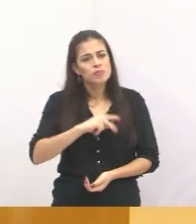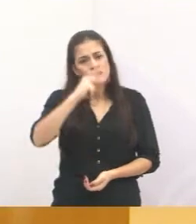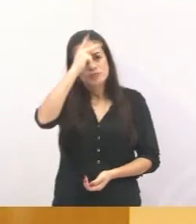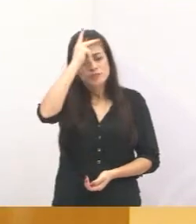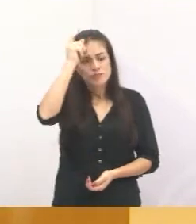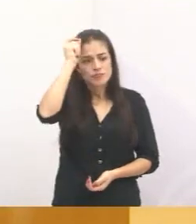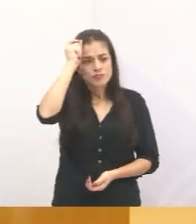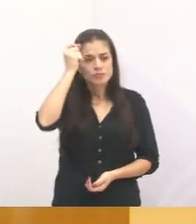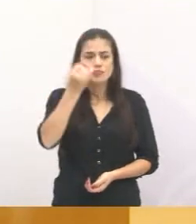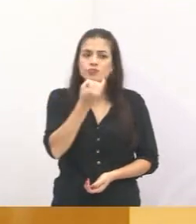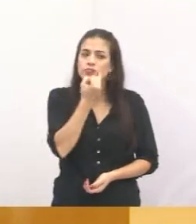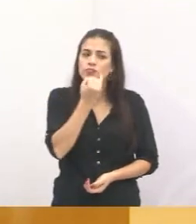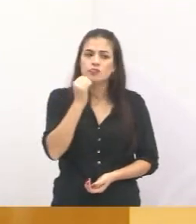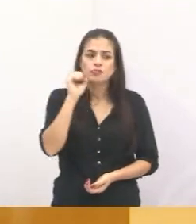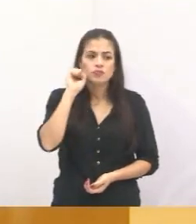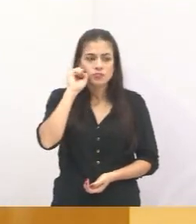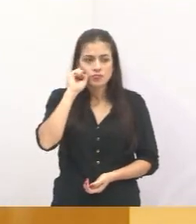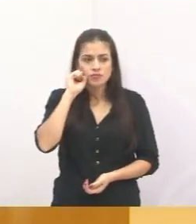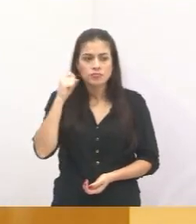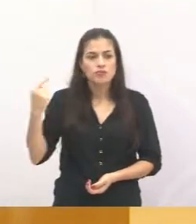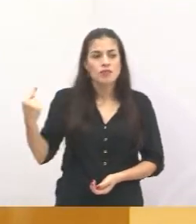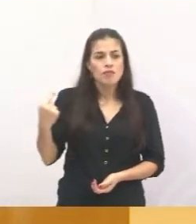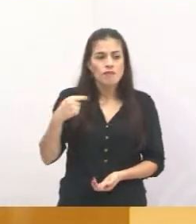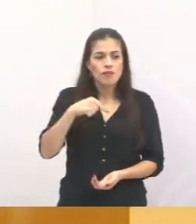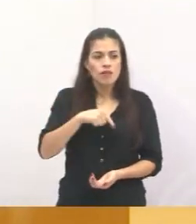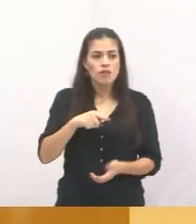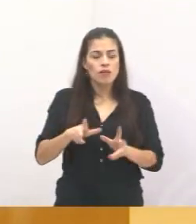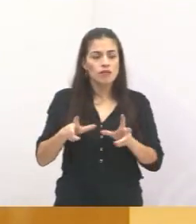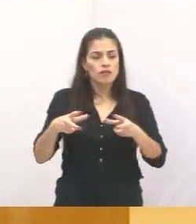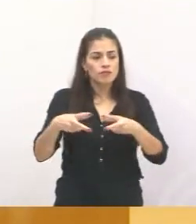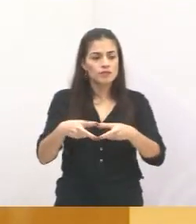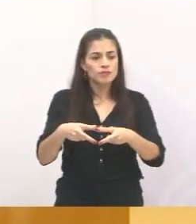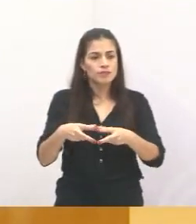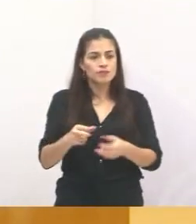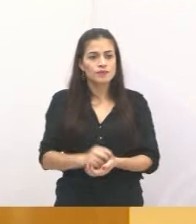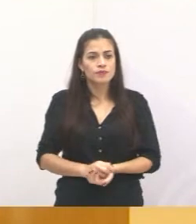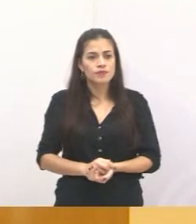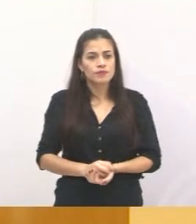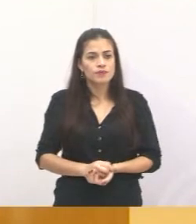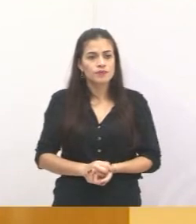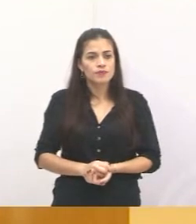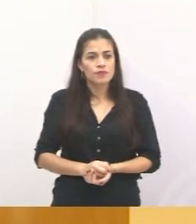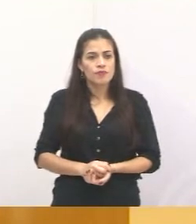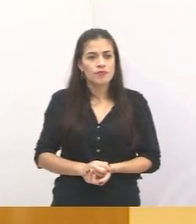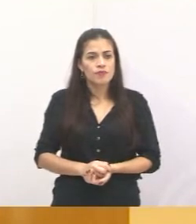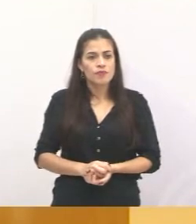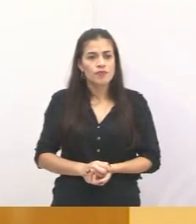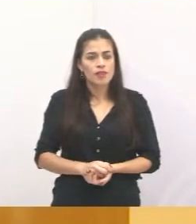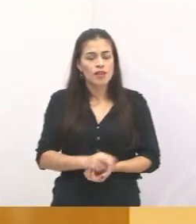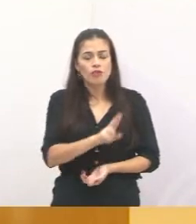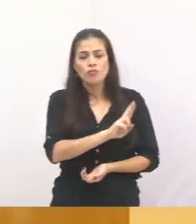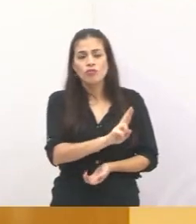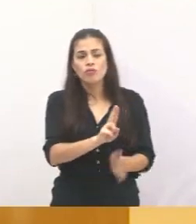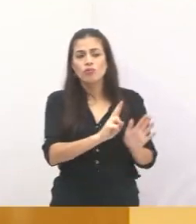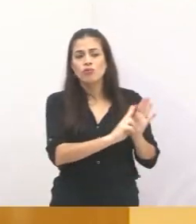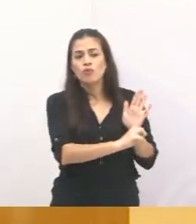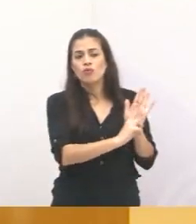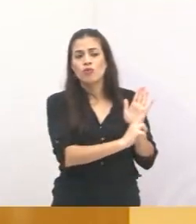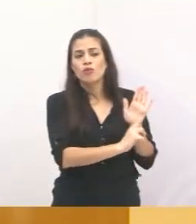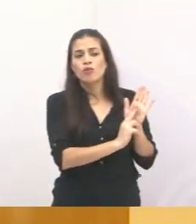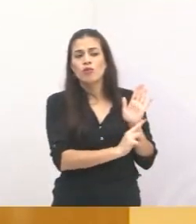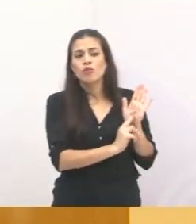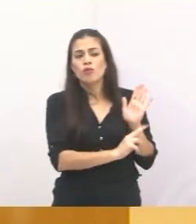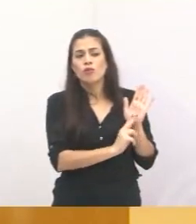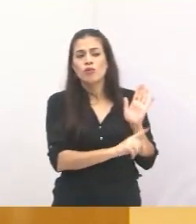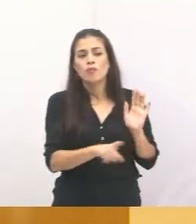aqui na segunda-feira e disse aqui e citou os ex-prefeitos que fizeram empréstimos